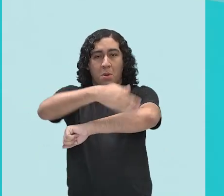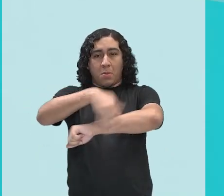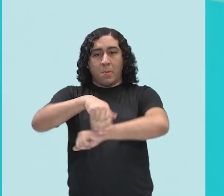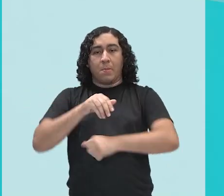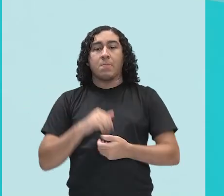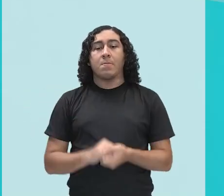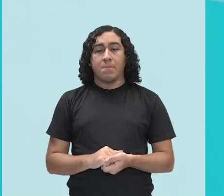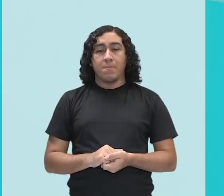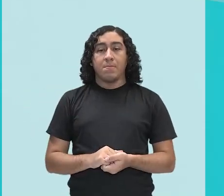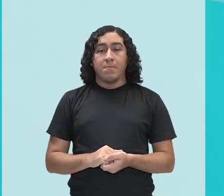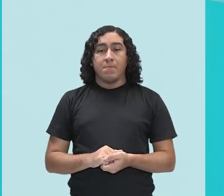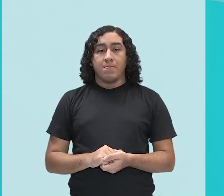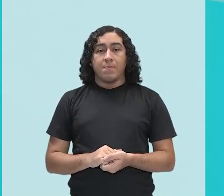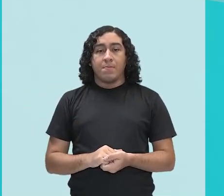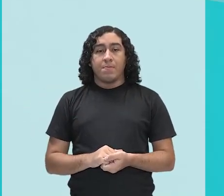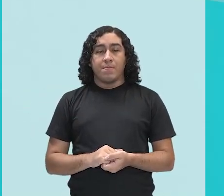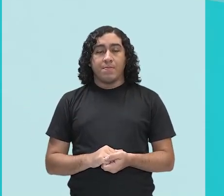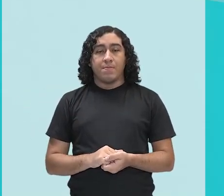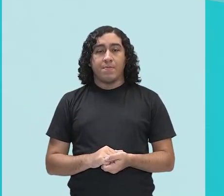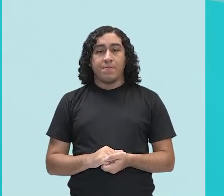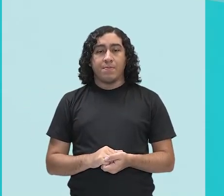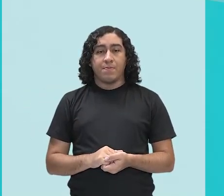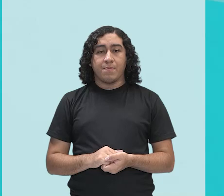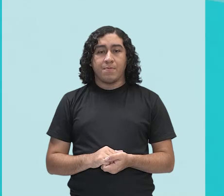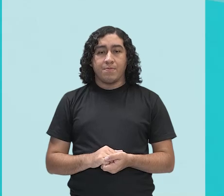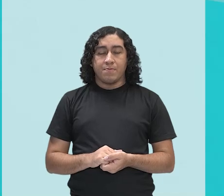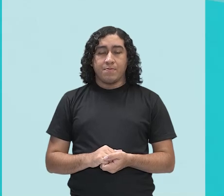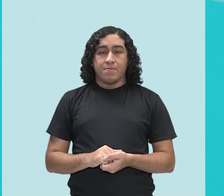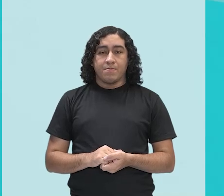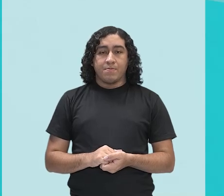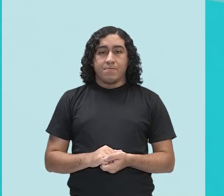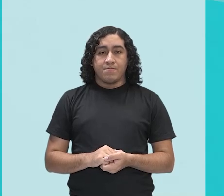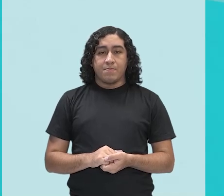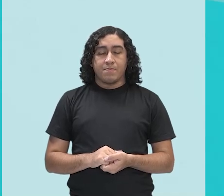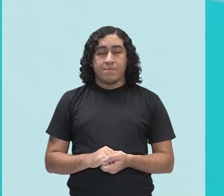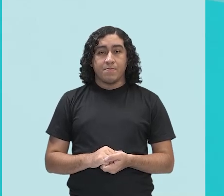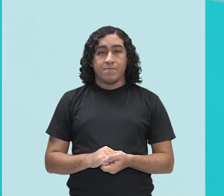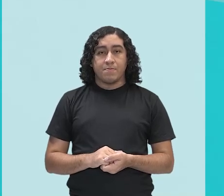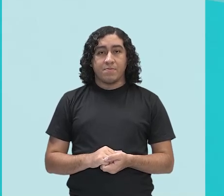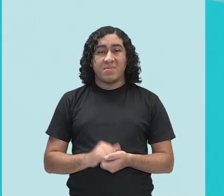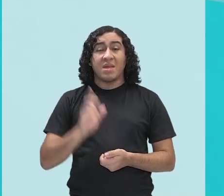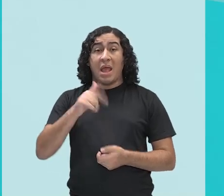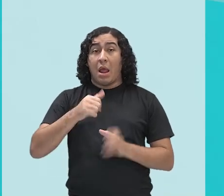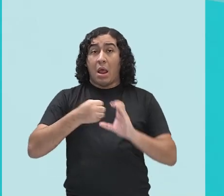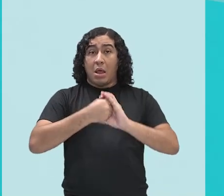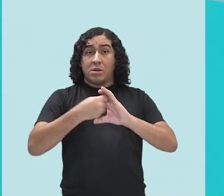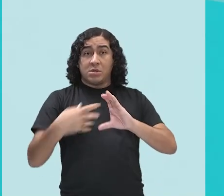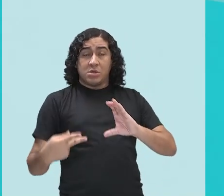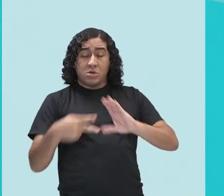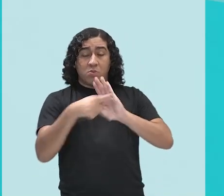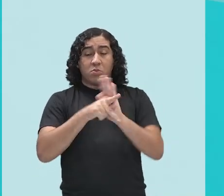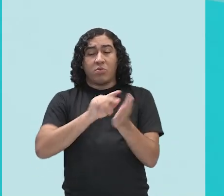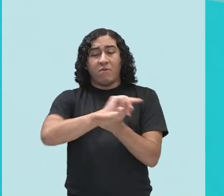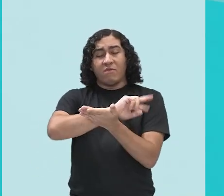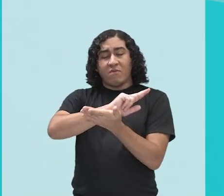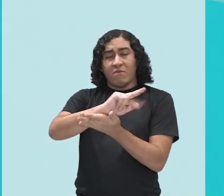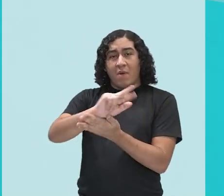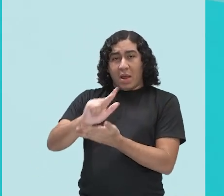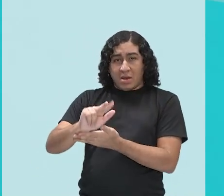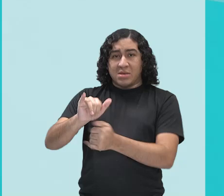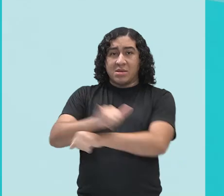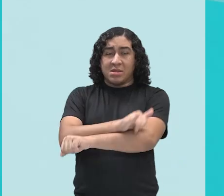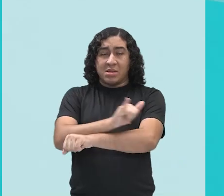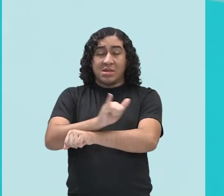é um dos braços, que é um dos componentes de um conjunto de modalidades